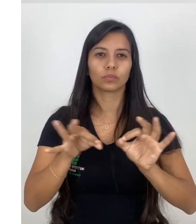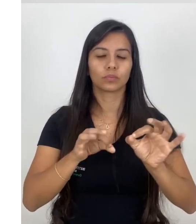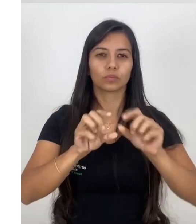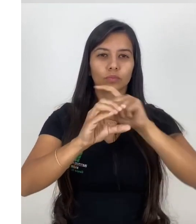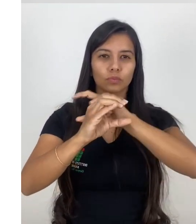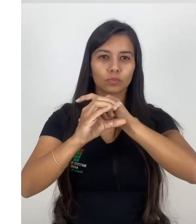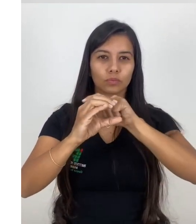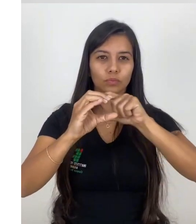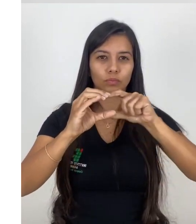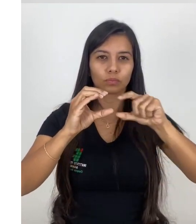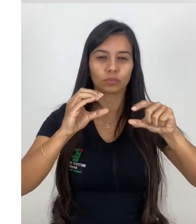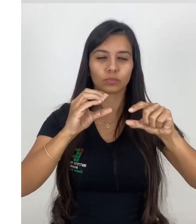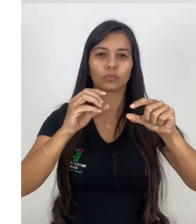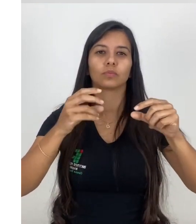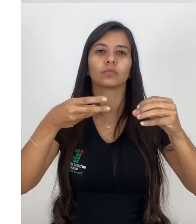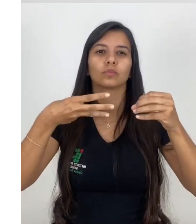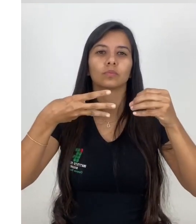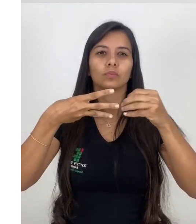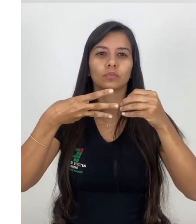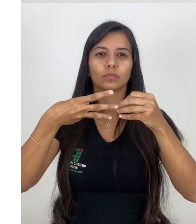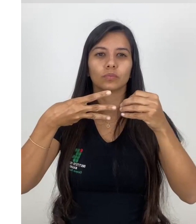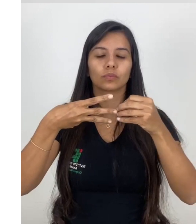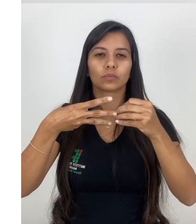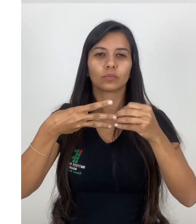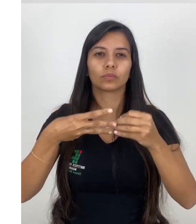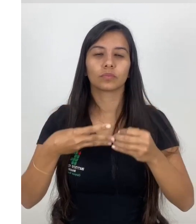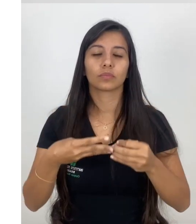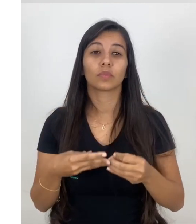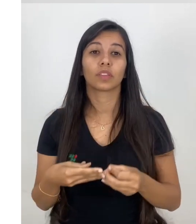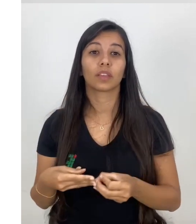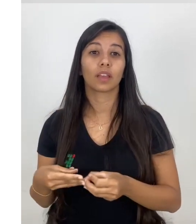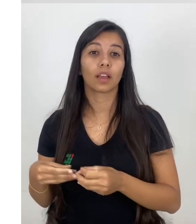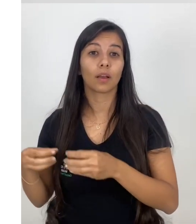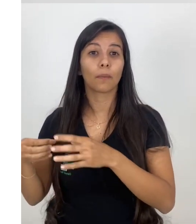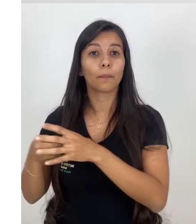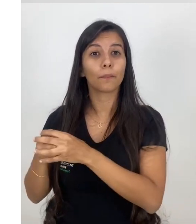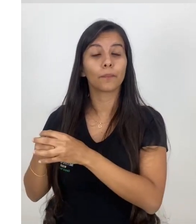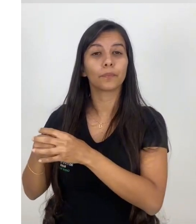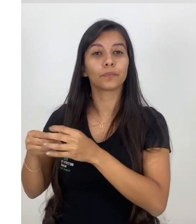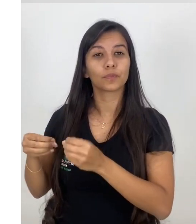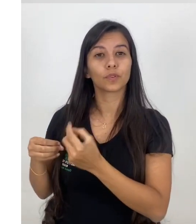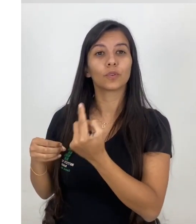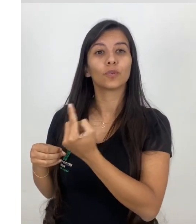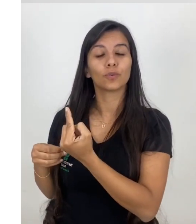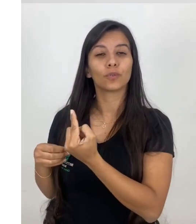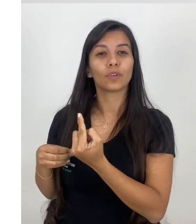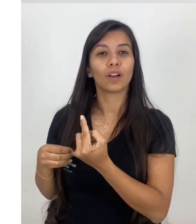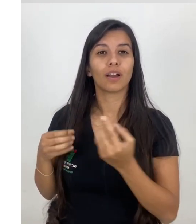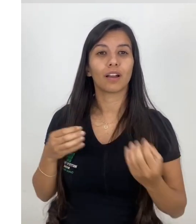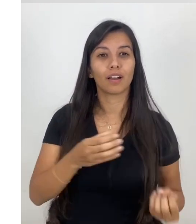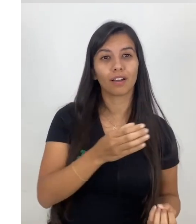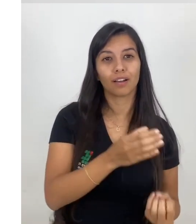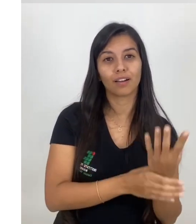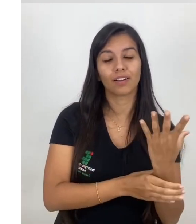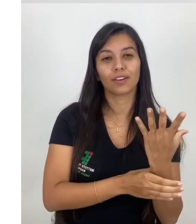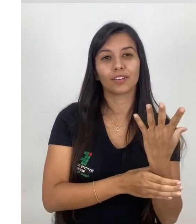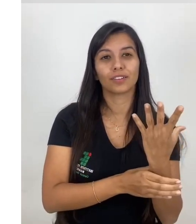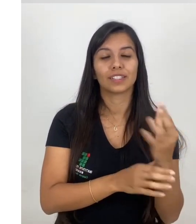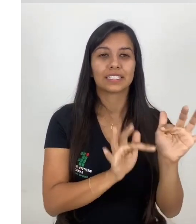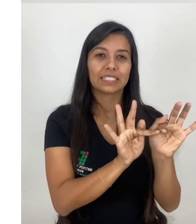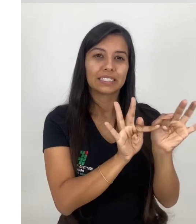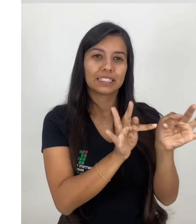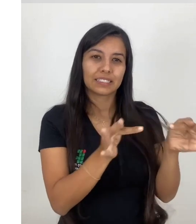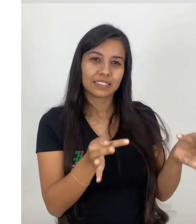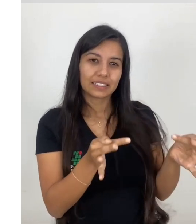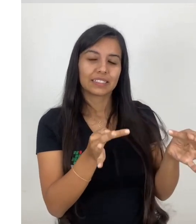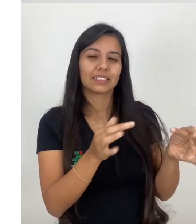central da célula, né? E diferente da metáfase 1, a gente tem agora a formação de uma placa equatorial simples, já que a gente